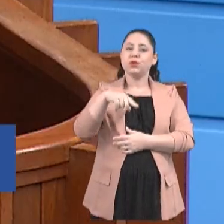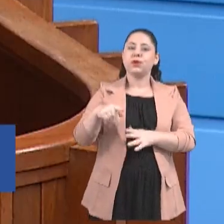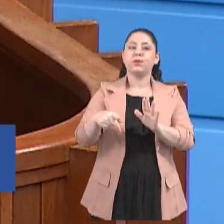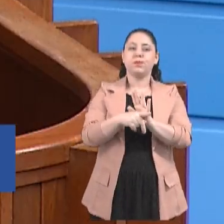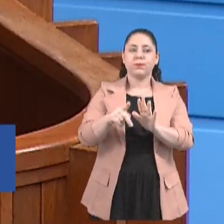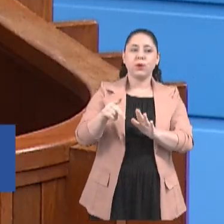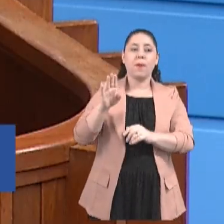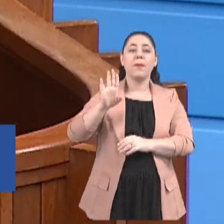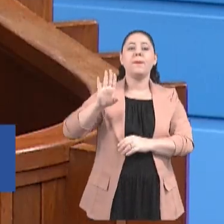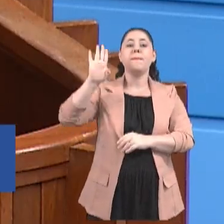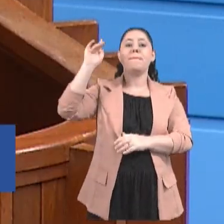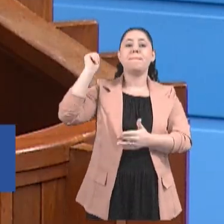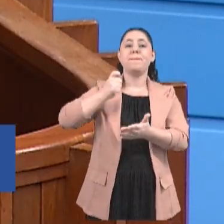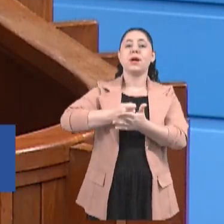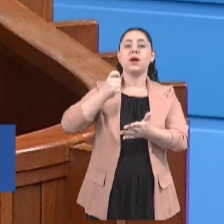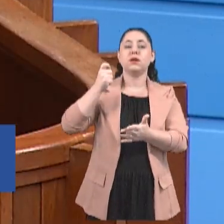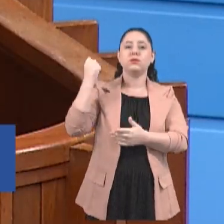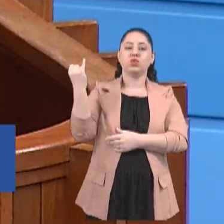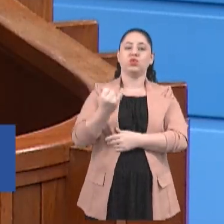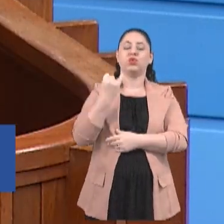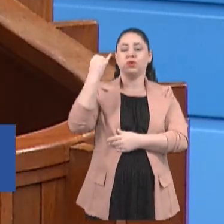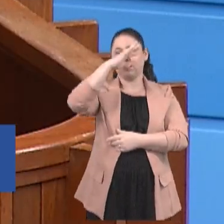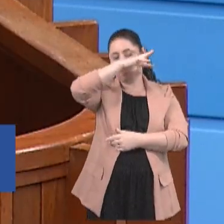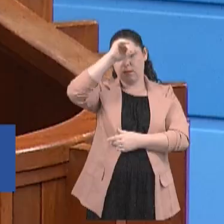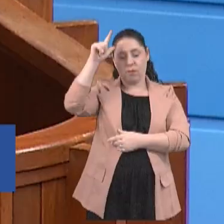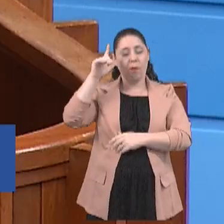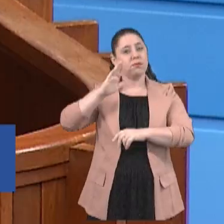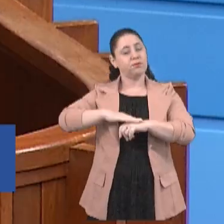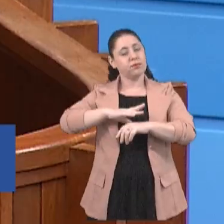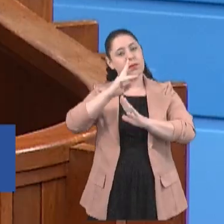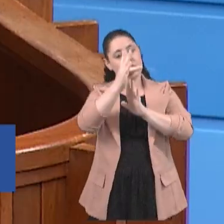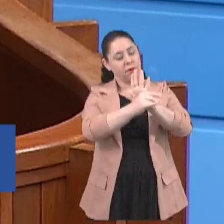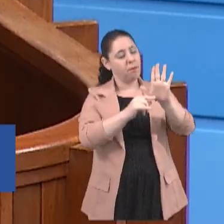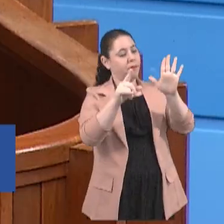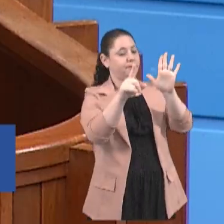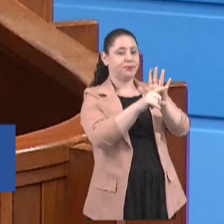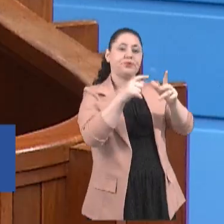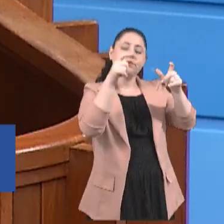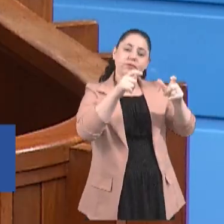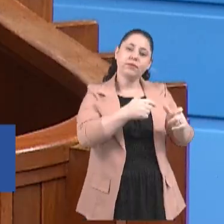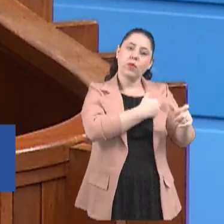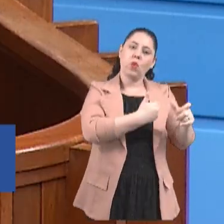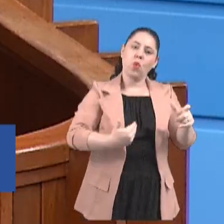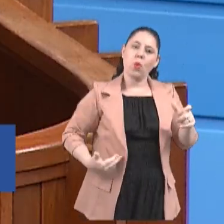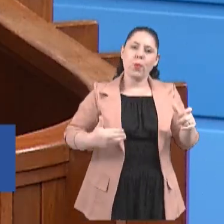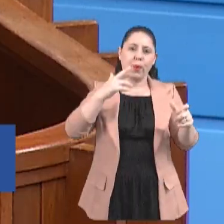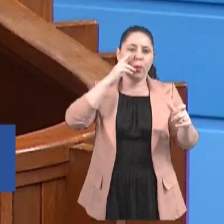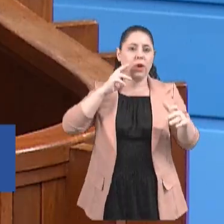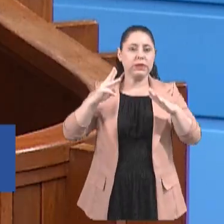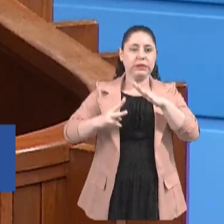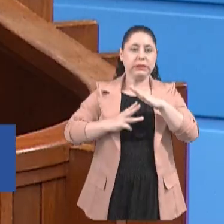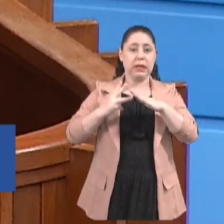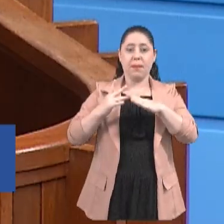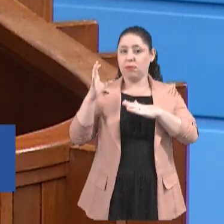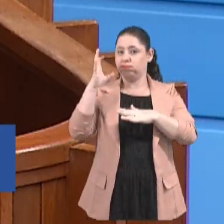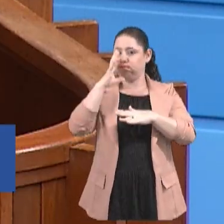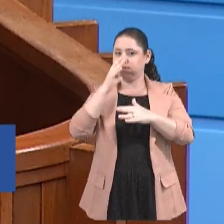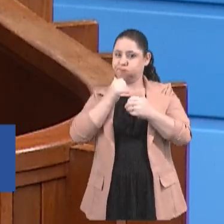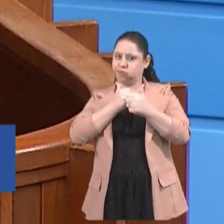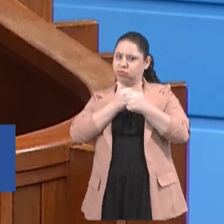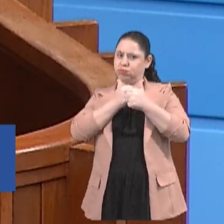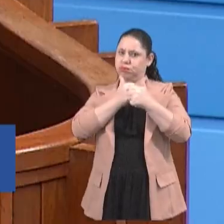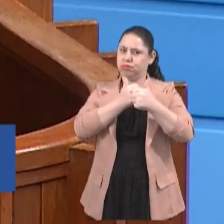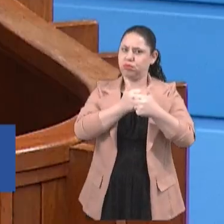leilão importantíssimo para o Mato Grosso do Sul. É mais um projeto onde o governo terceiriza, mas acompanha